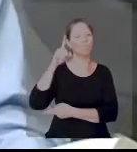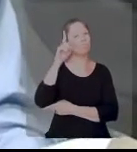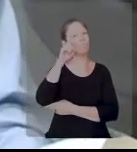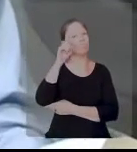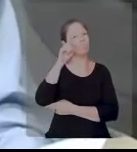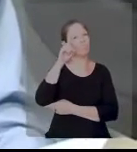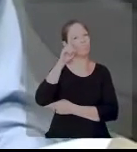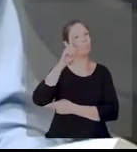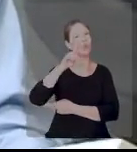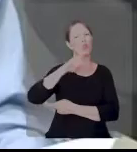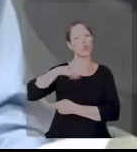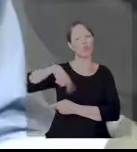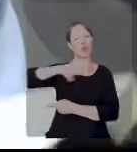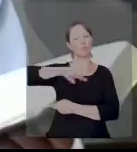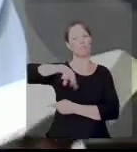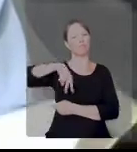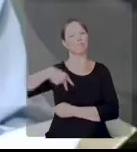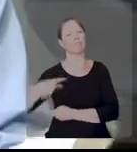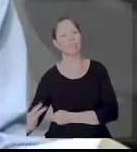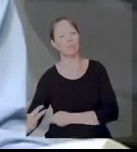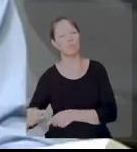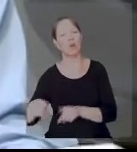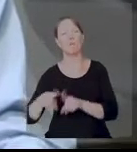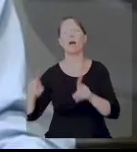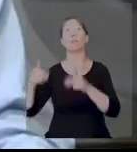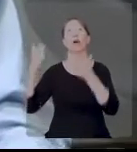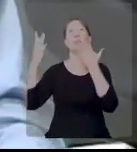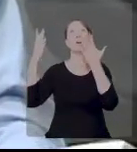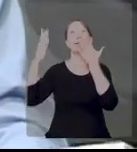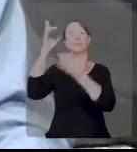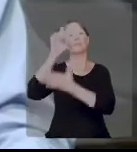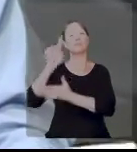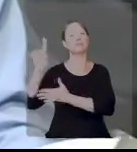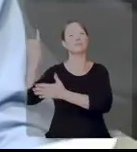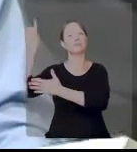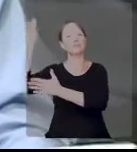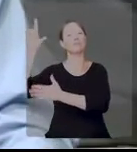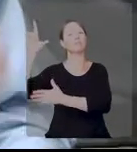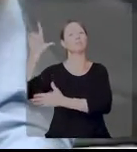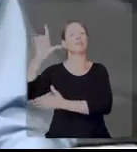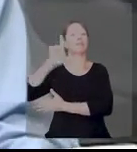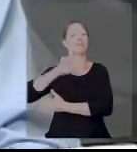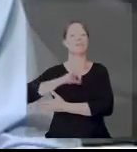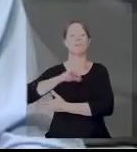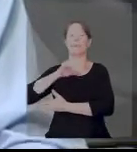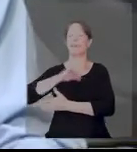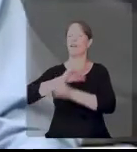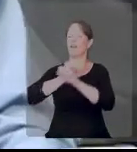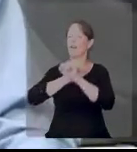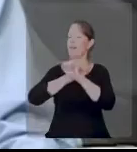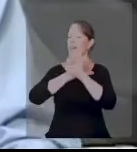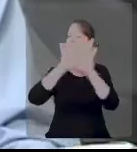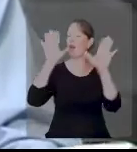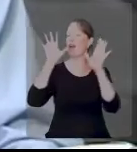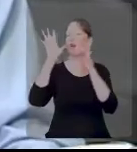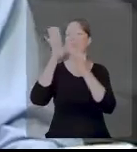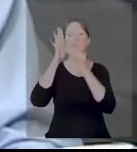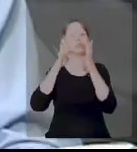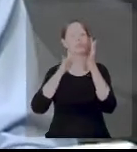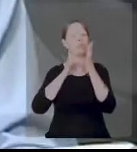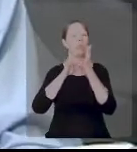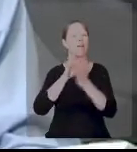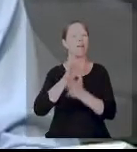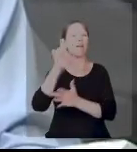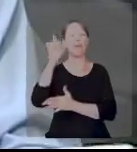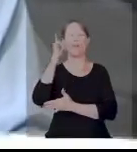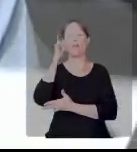nós caímos. Mas graças a Deus, nós temos essa mensagem fortíssima e clara.